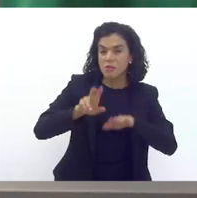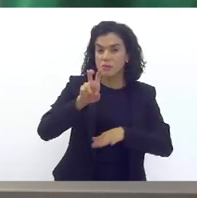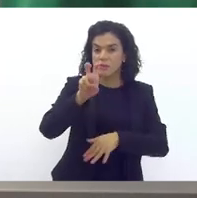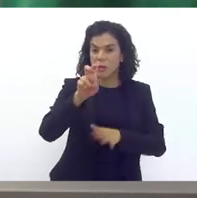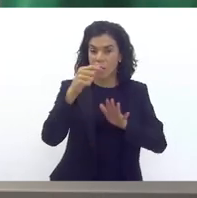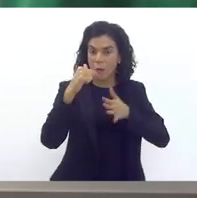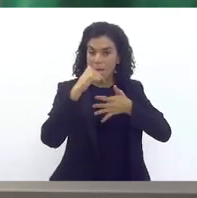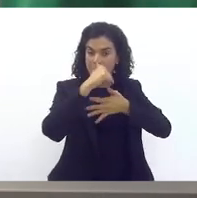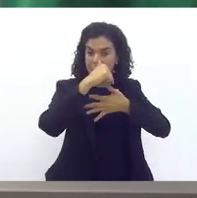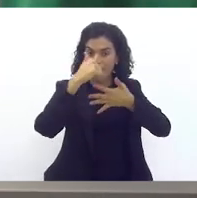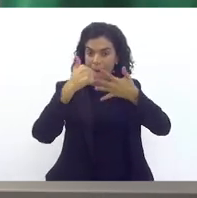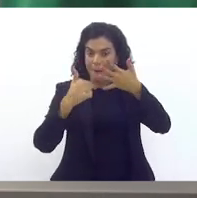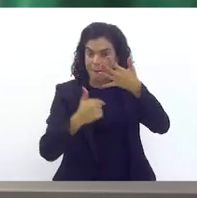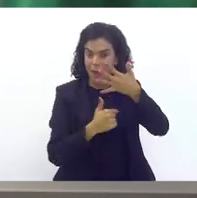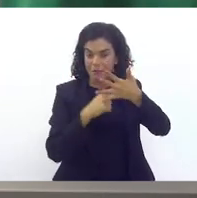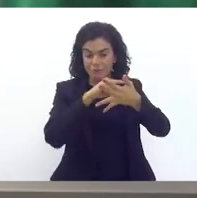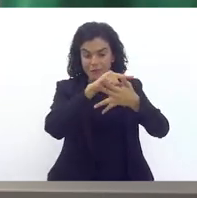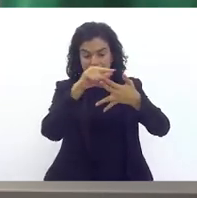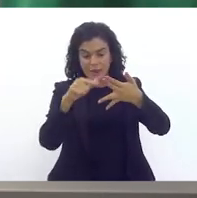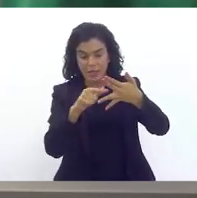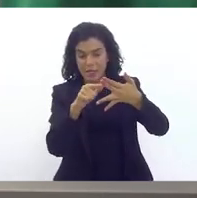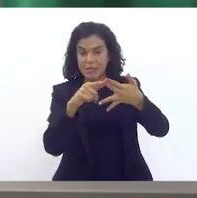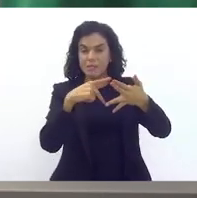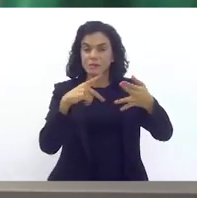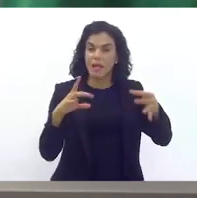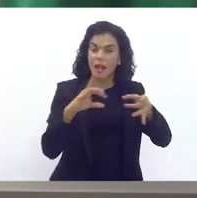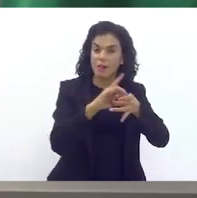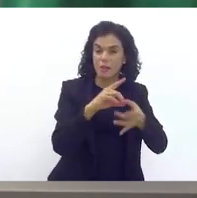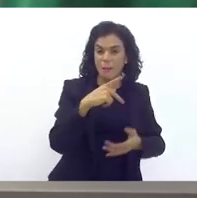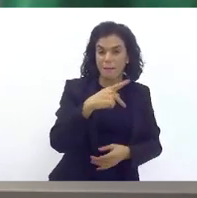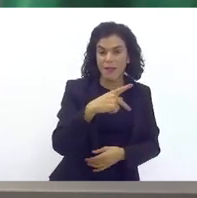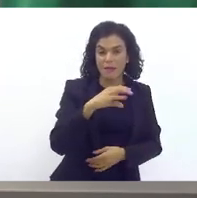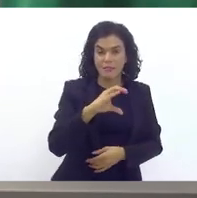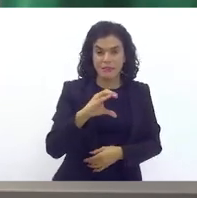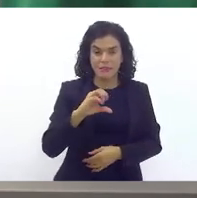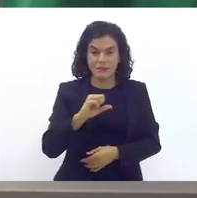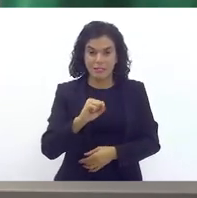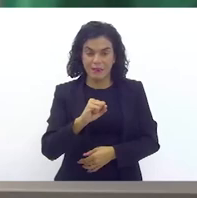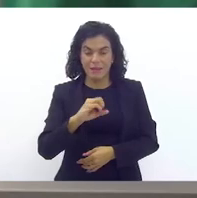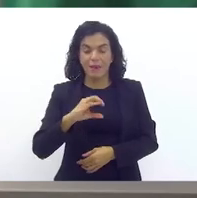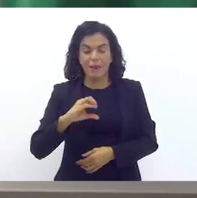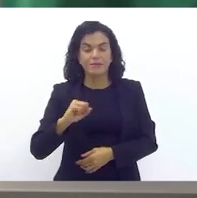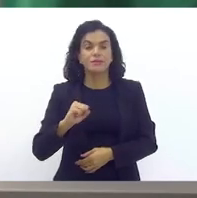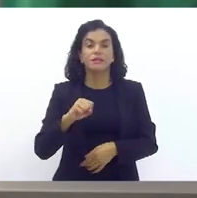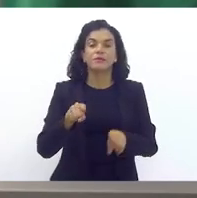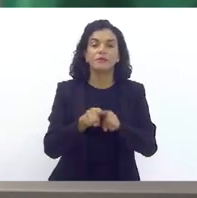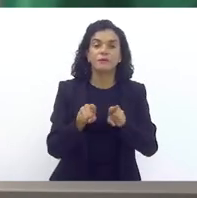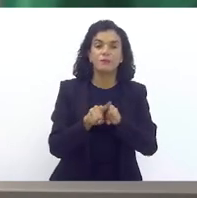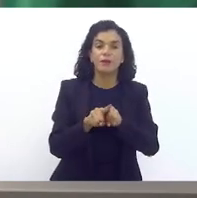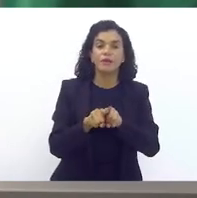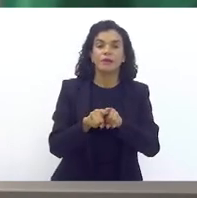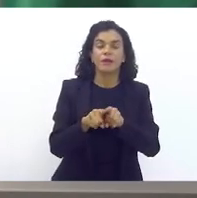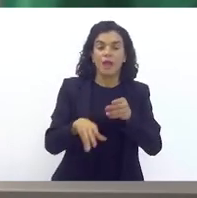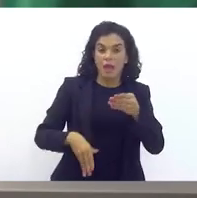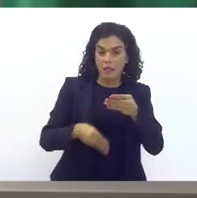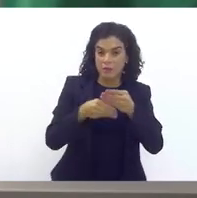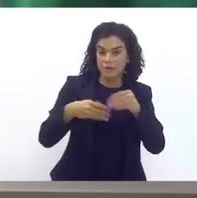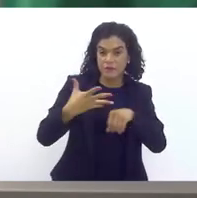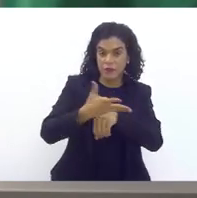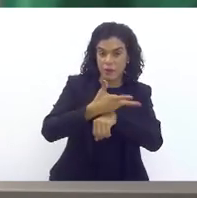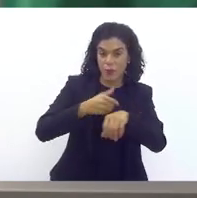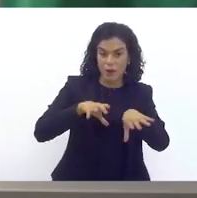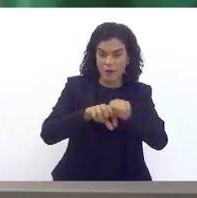itens, os 3 diretamente relacionados com o PCSS, GDA, progressão funcional e adicional de